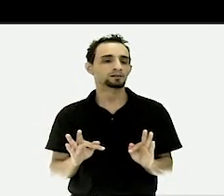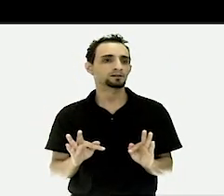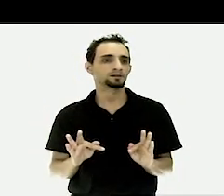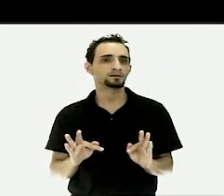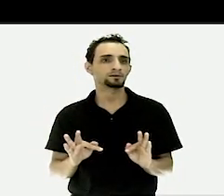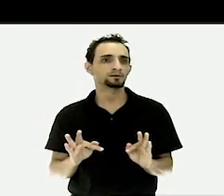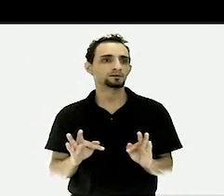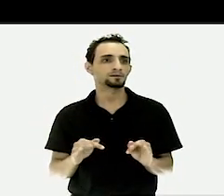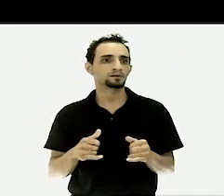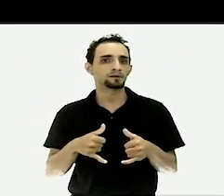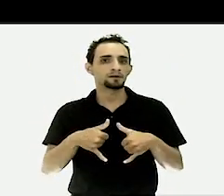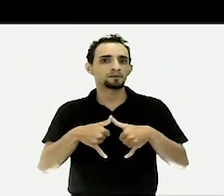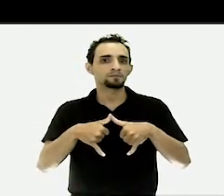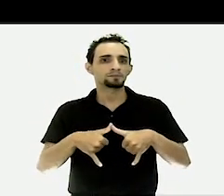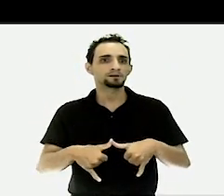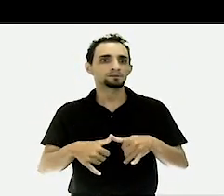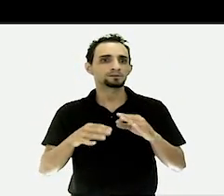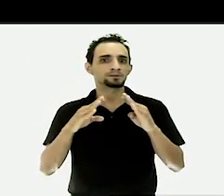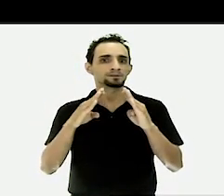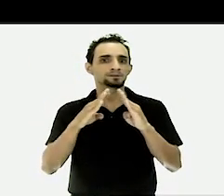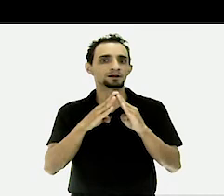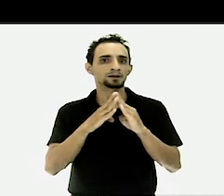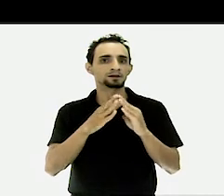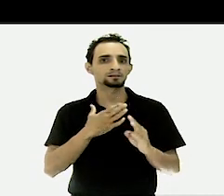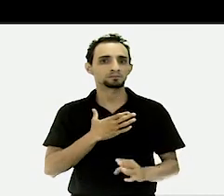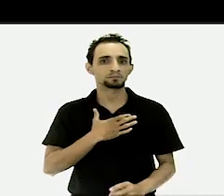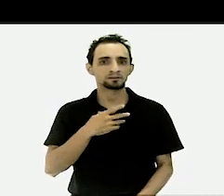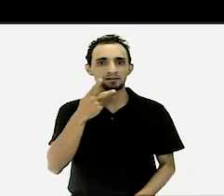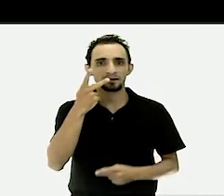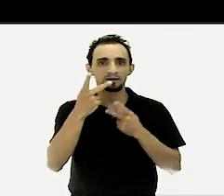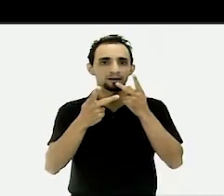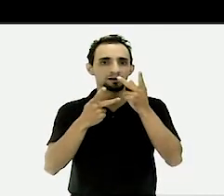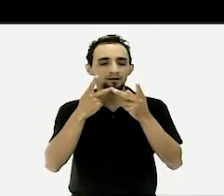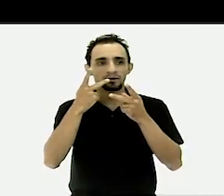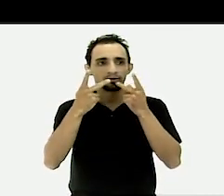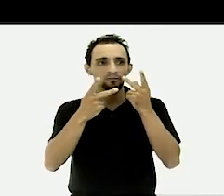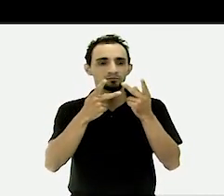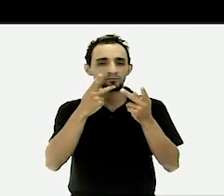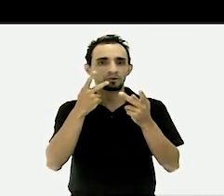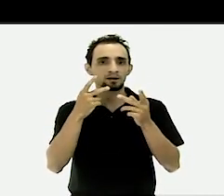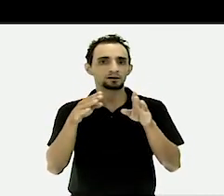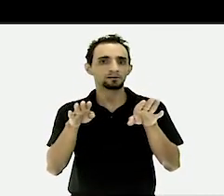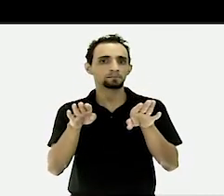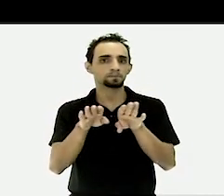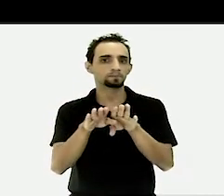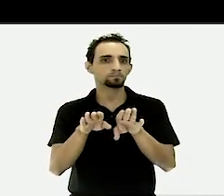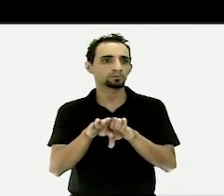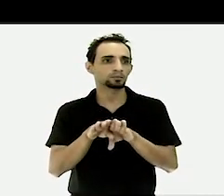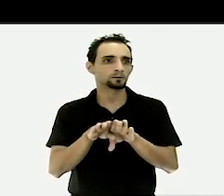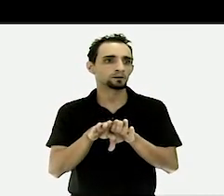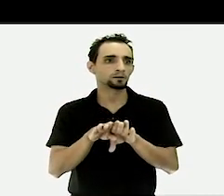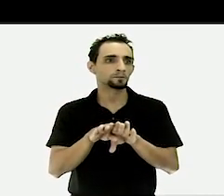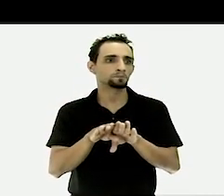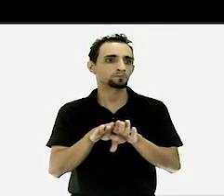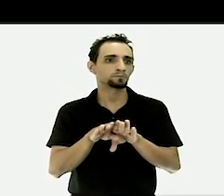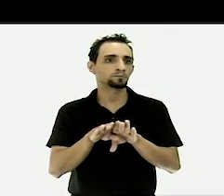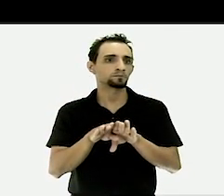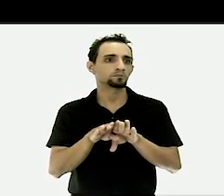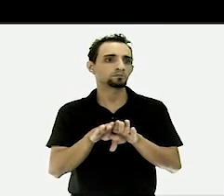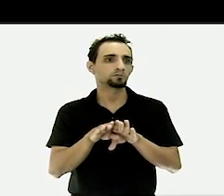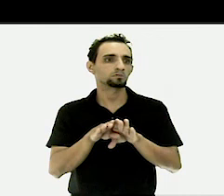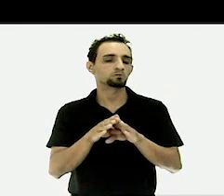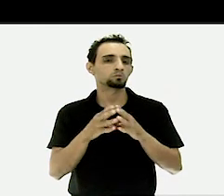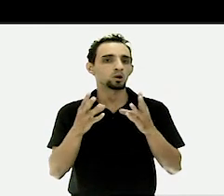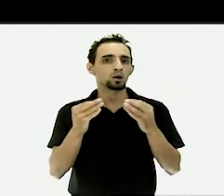obrigado. Agradeço a prefeitura de coração. E... então, finalmente, né, nem sempre vivemos de notícias